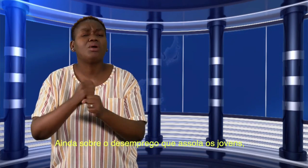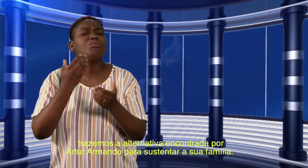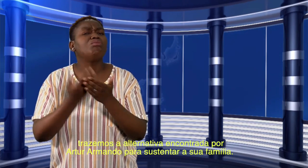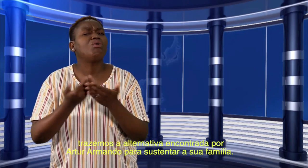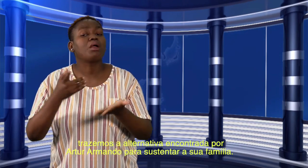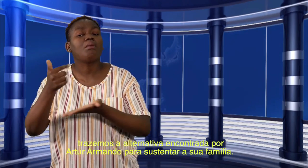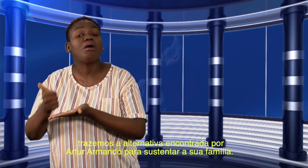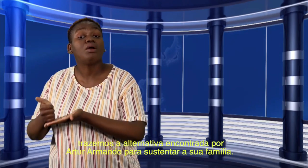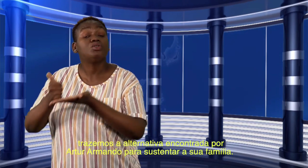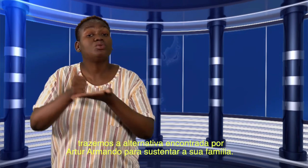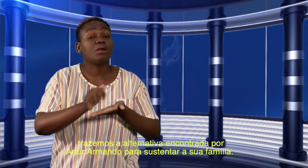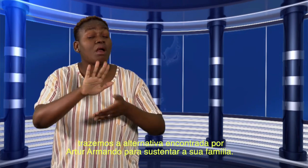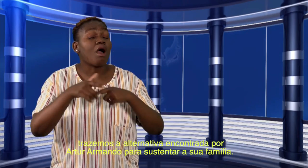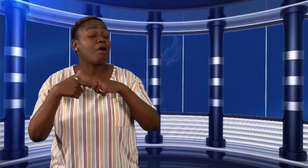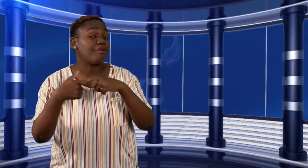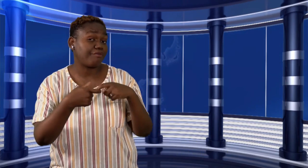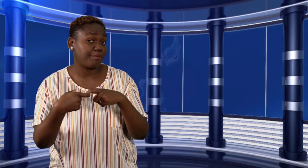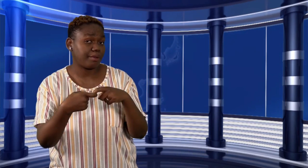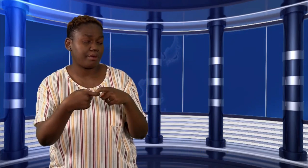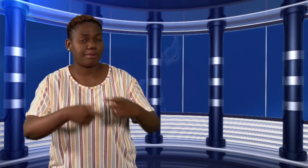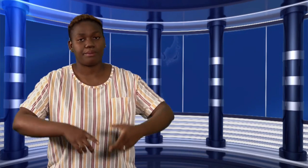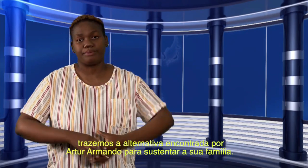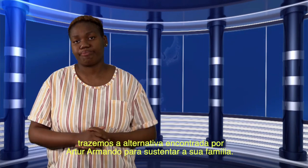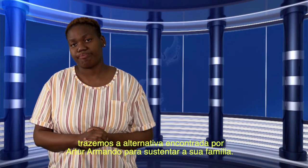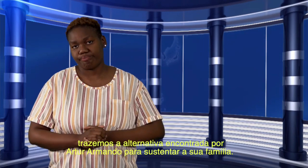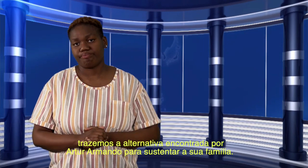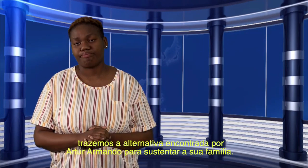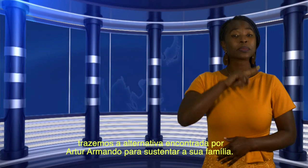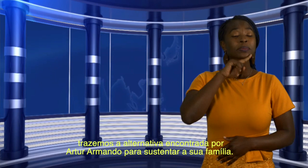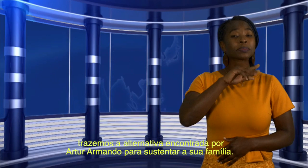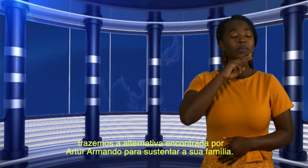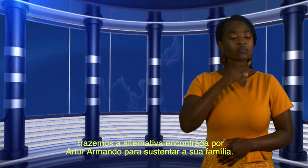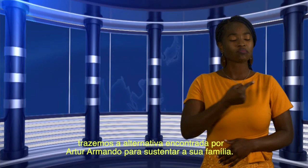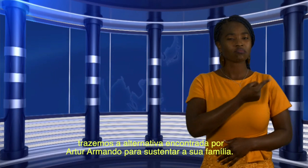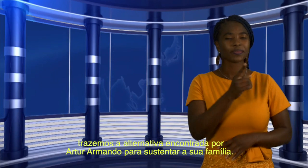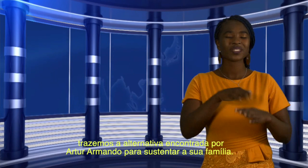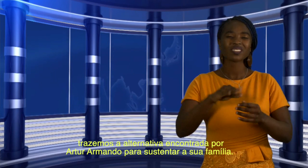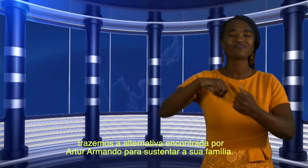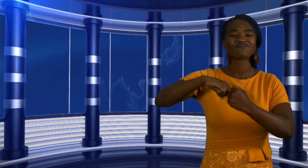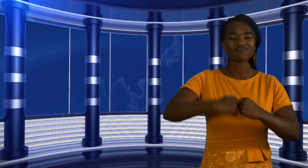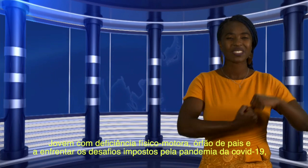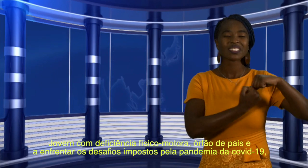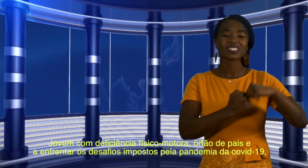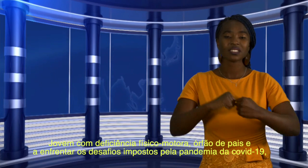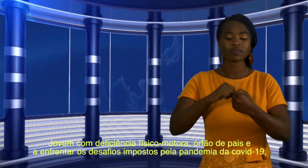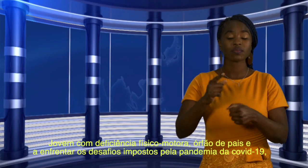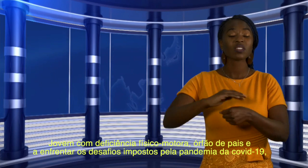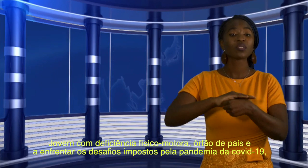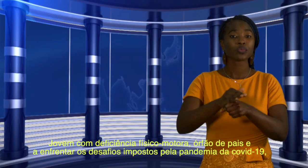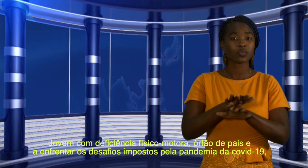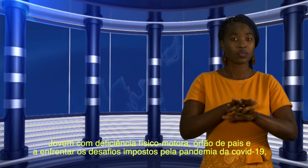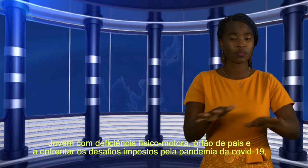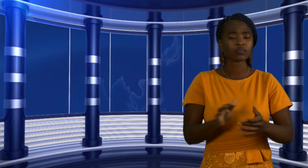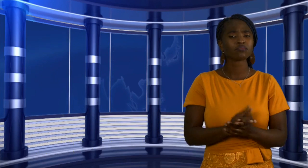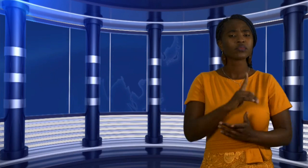trazemos a alternativa encontrada por Arthur Armando para sustentar a sua família. Jovem com deficiência